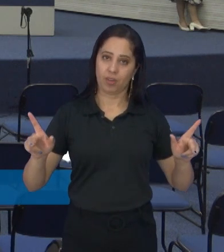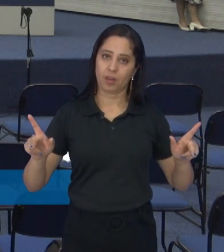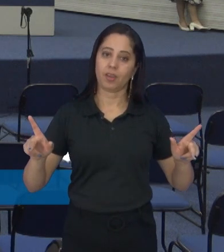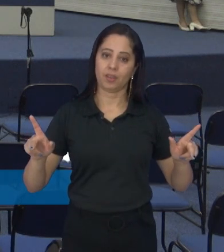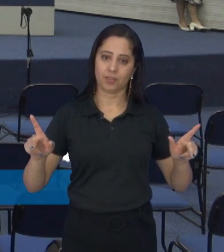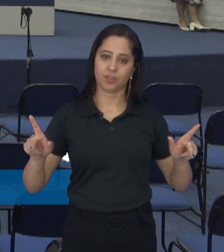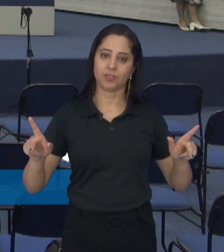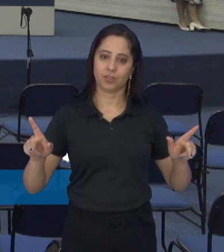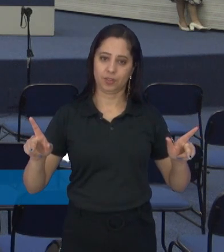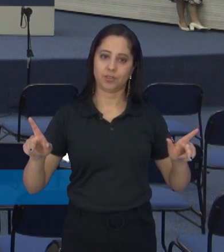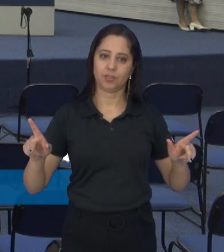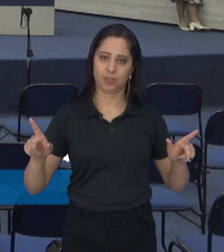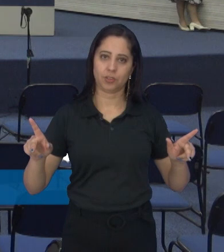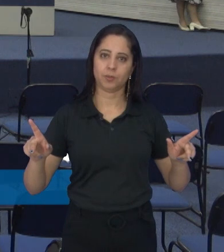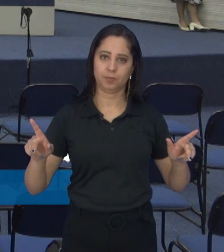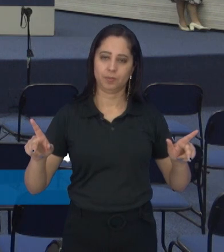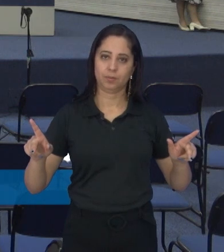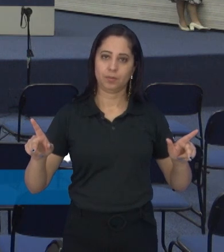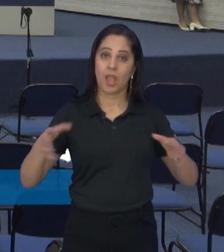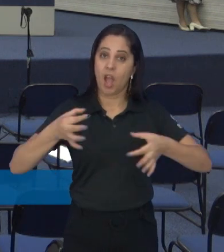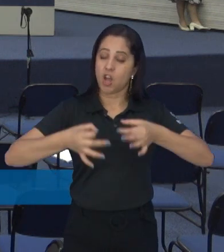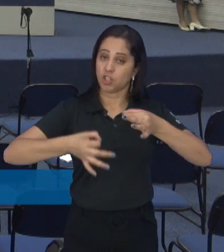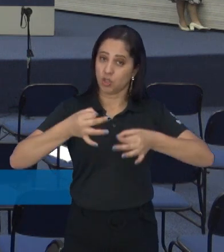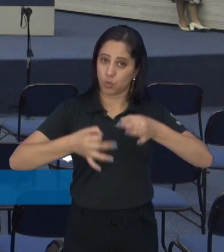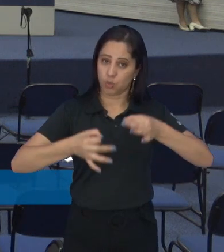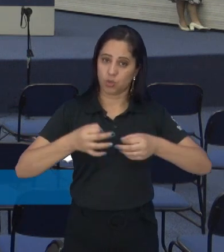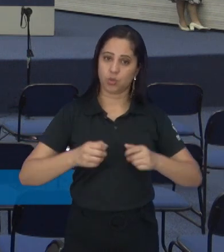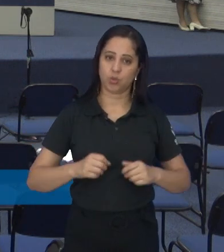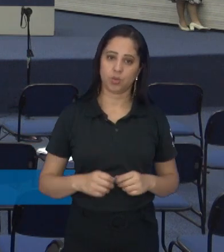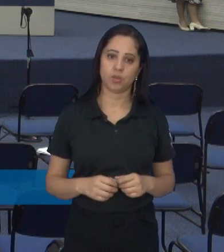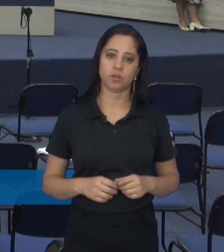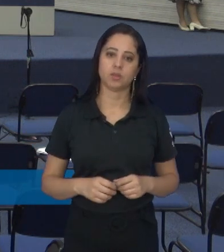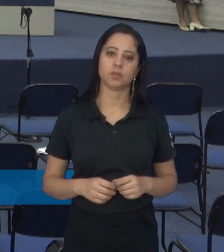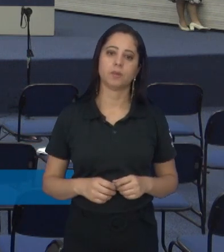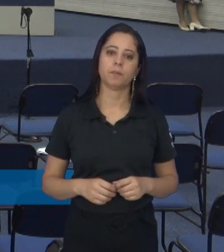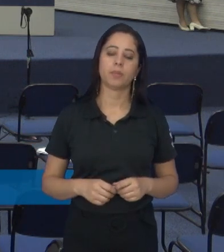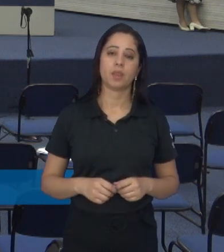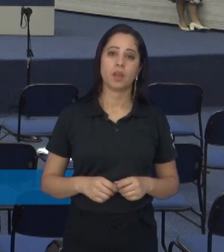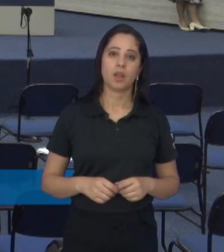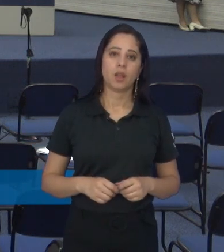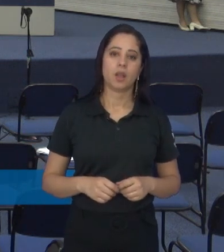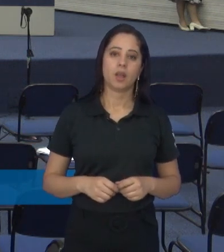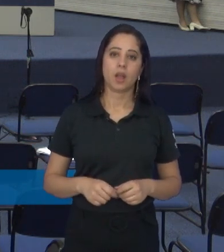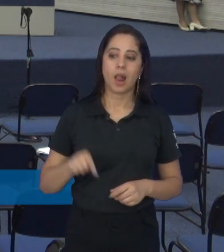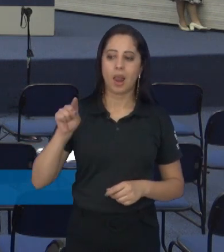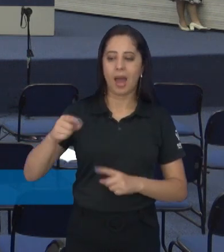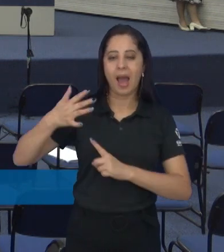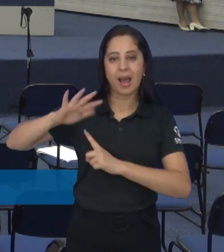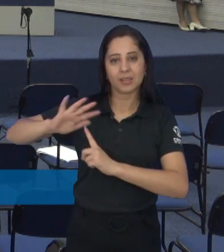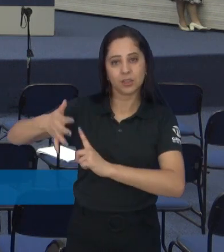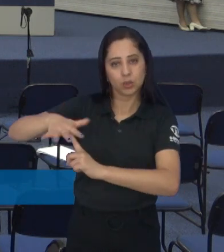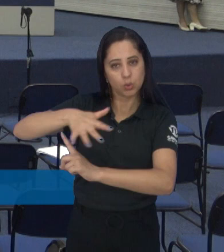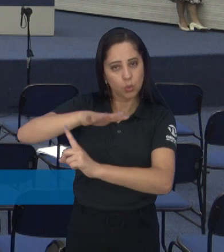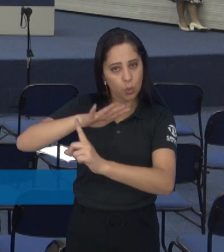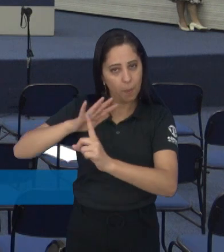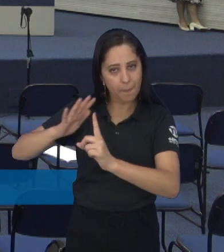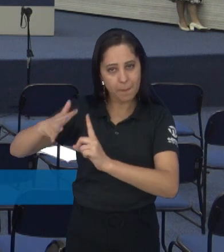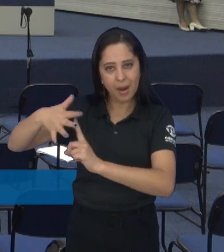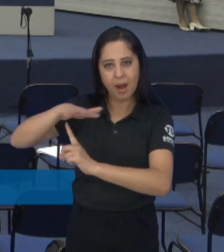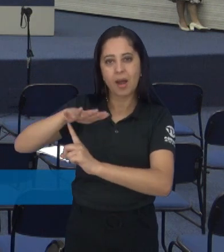e as recentes decisões sobre o banhado o parque natural Municipal do banhado a humanidade de Proteção